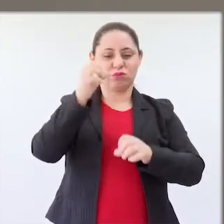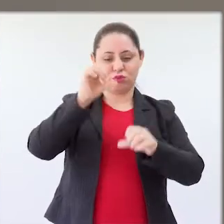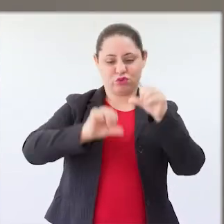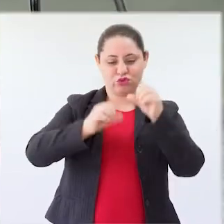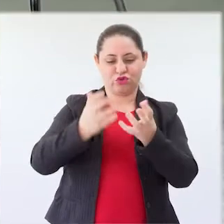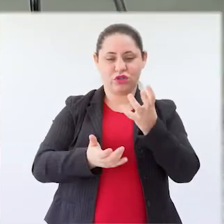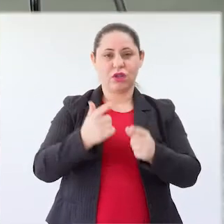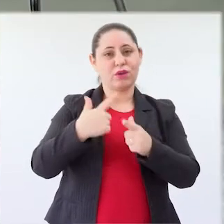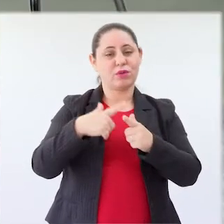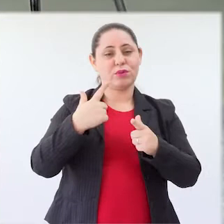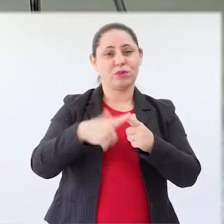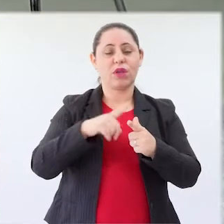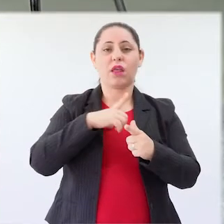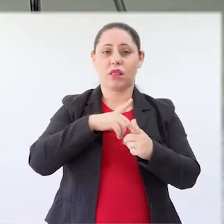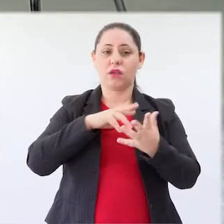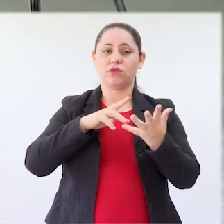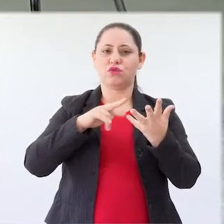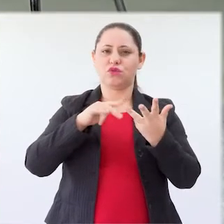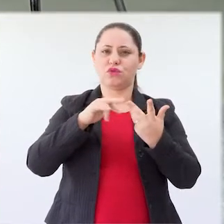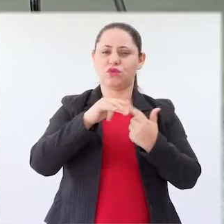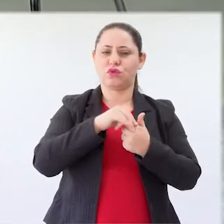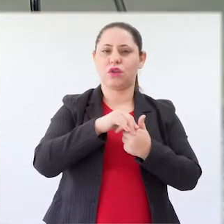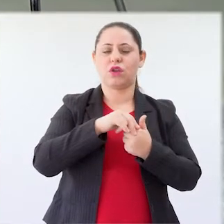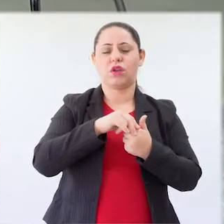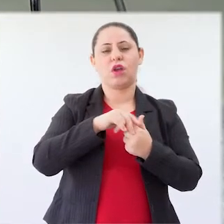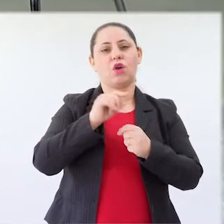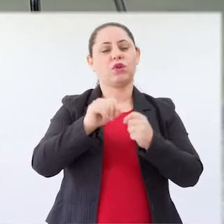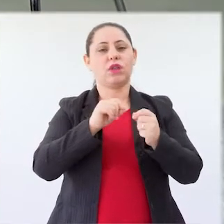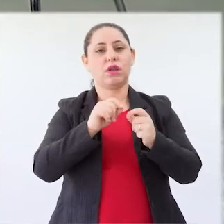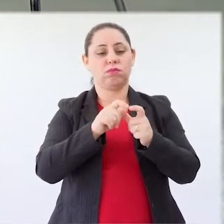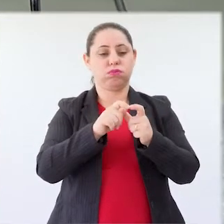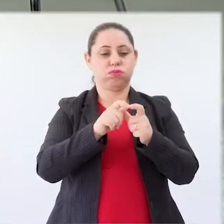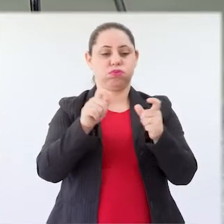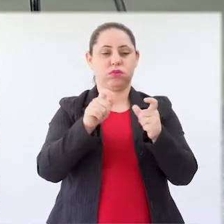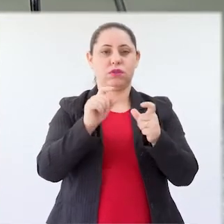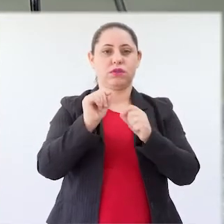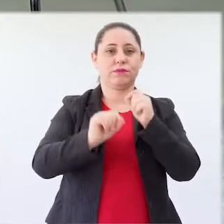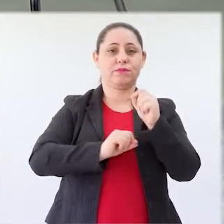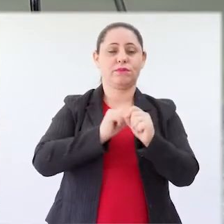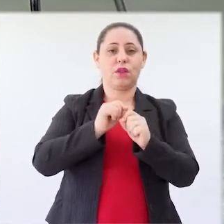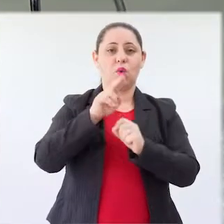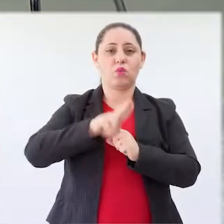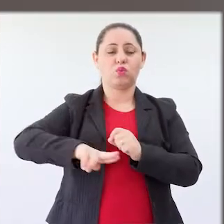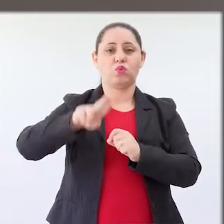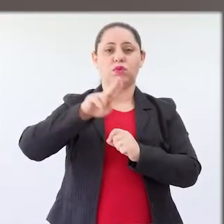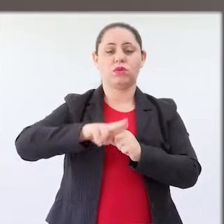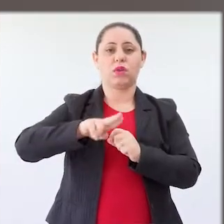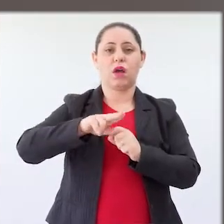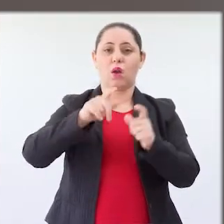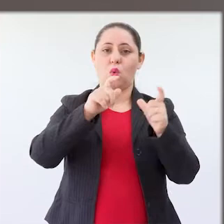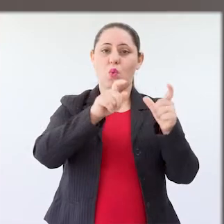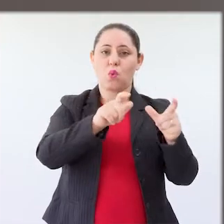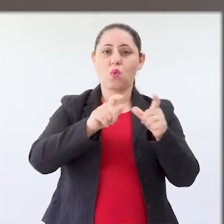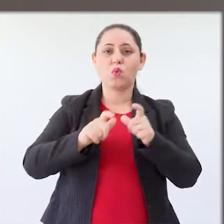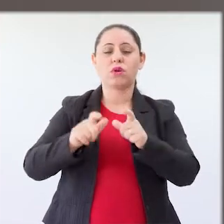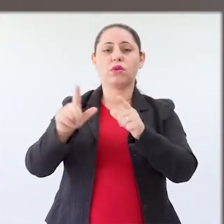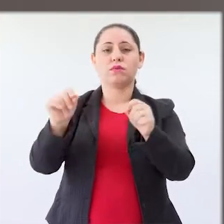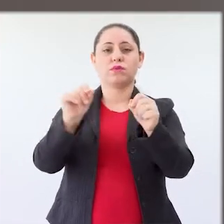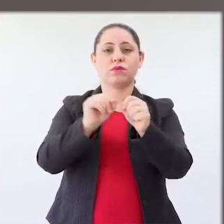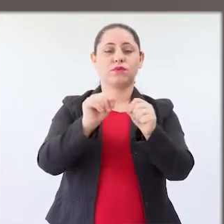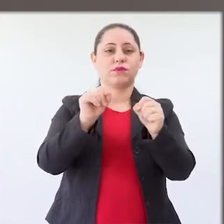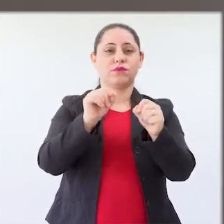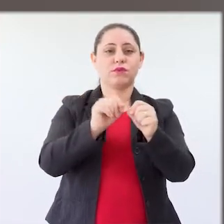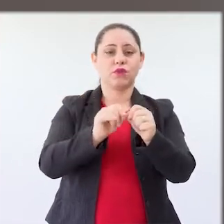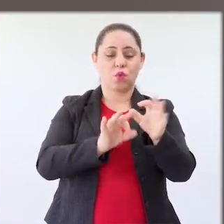o produto, devido às consistências que eles existem. Existem consistências mais grossas, que a gente vai utilizar em alguns